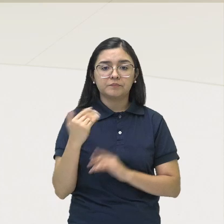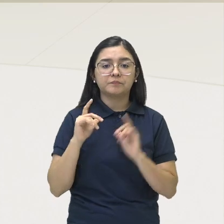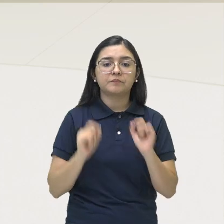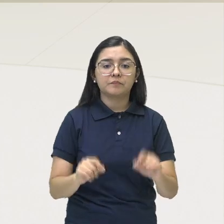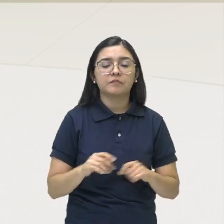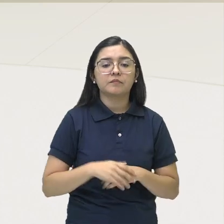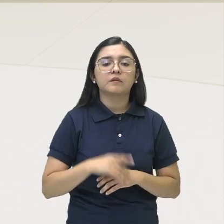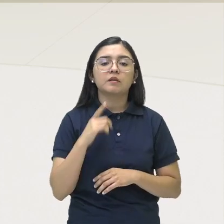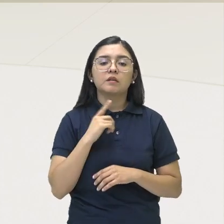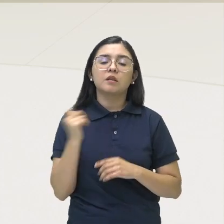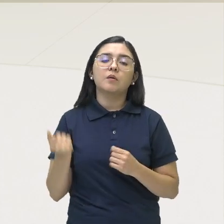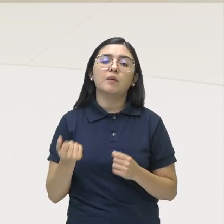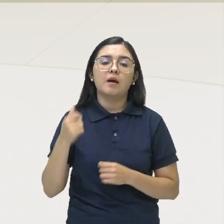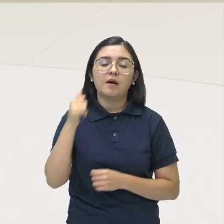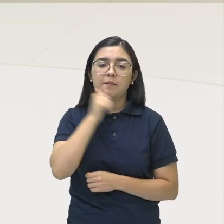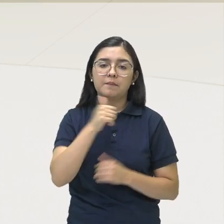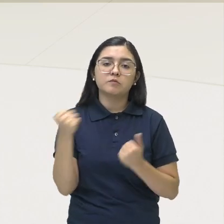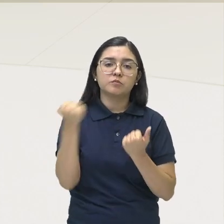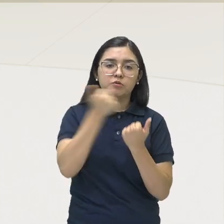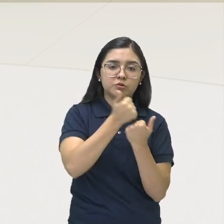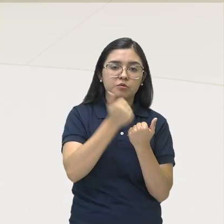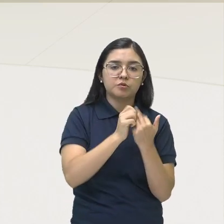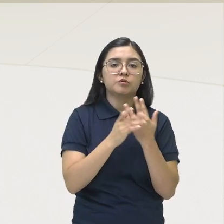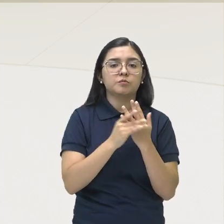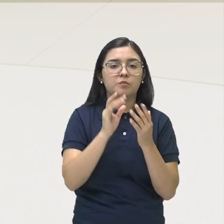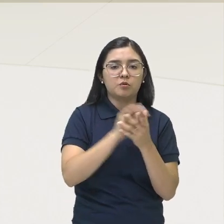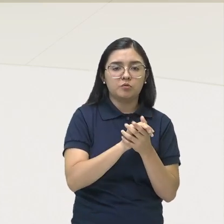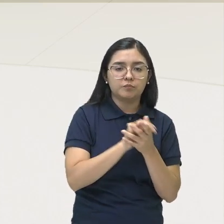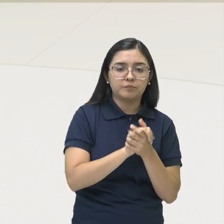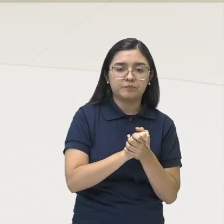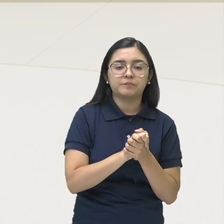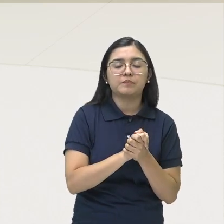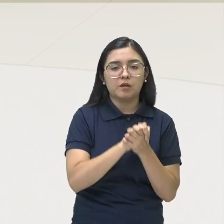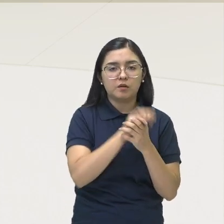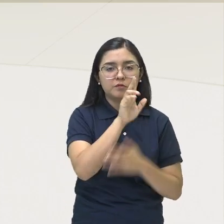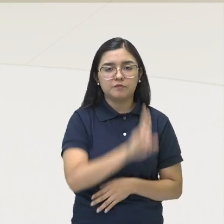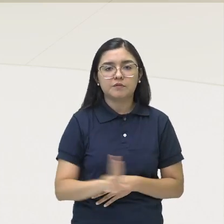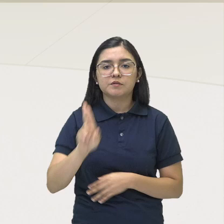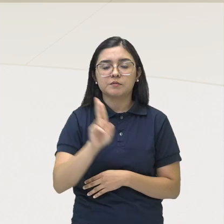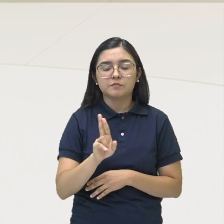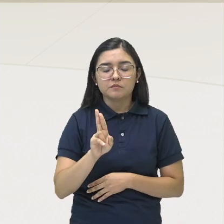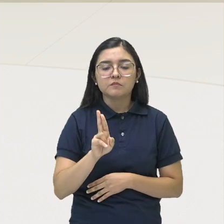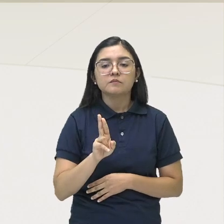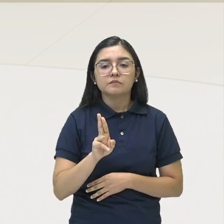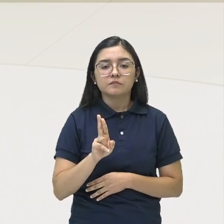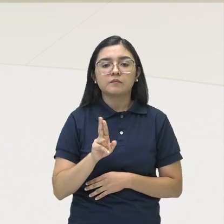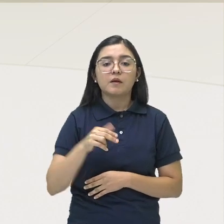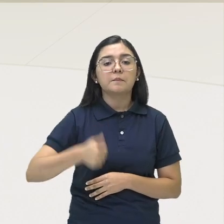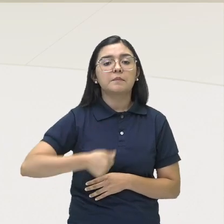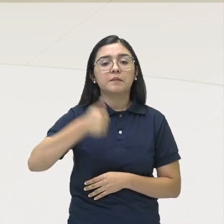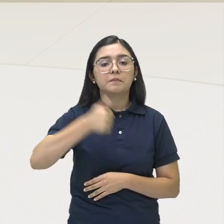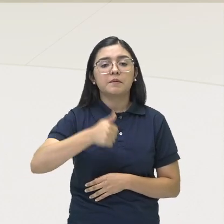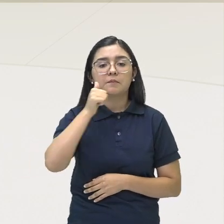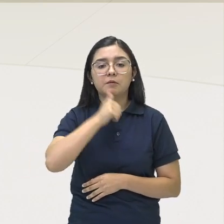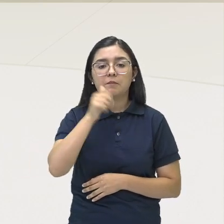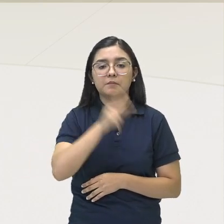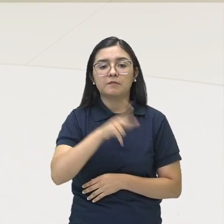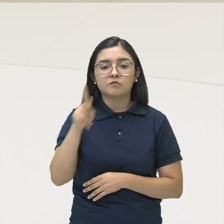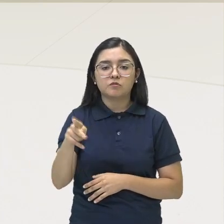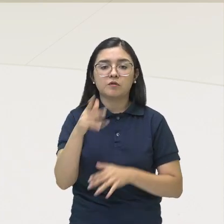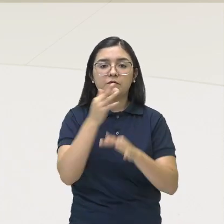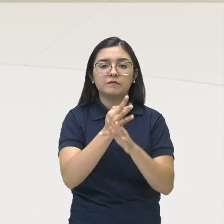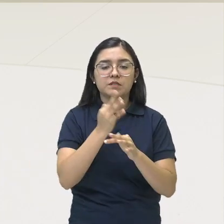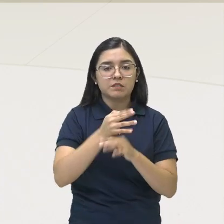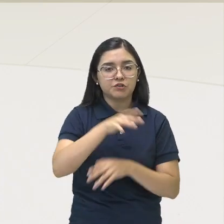né, substituiu o seu marido lá na Universidade da Sorbonne, sendo a primeira mulher professora de